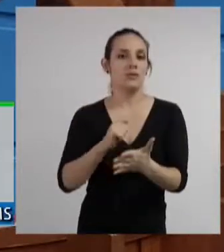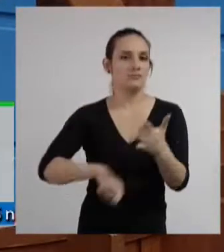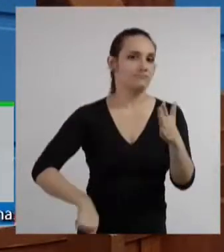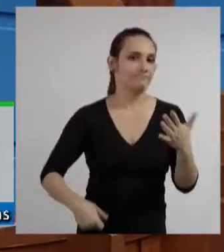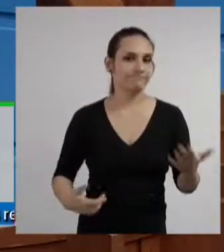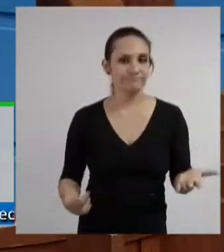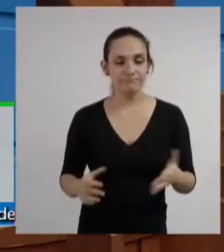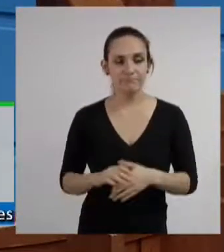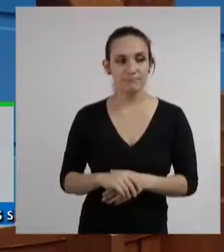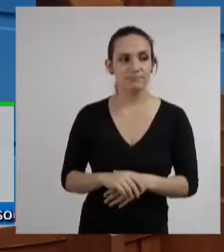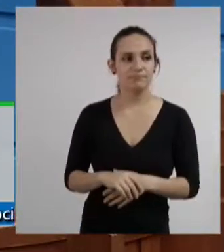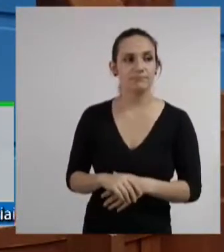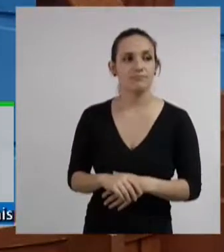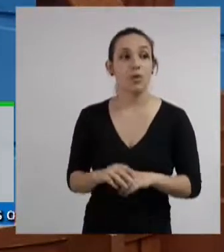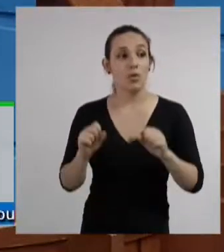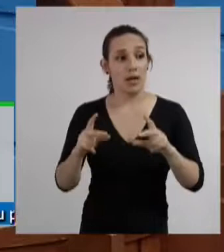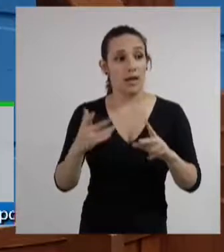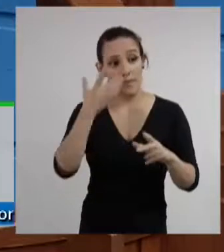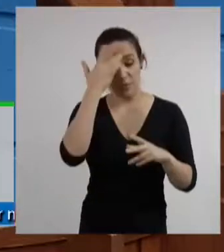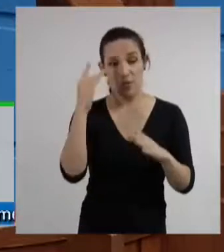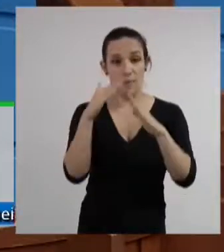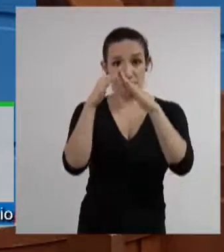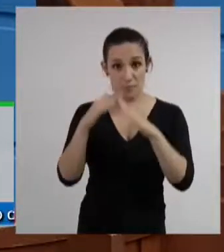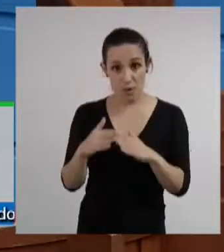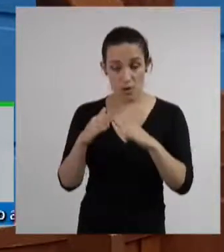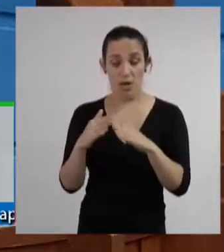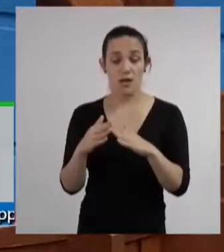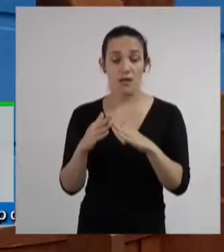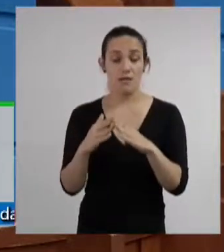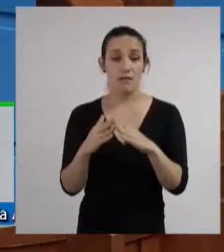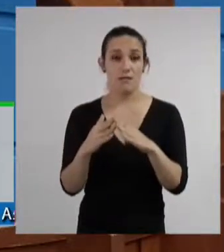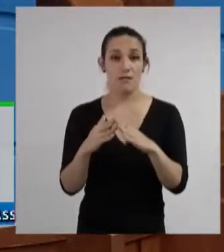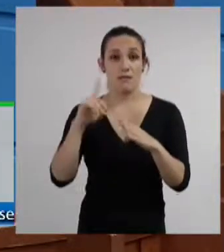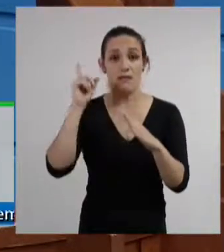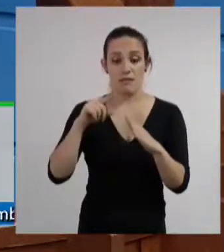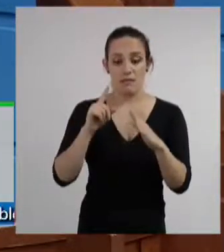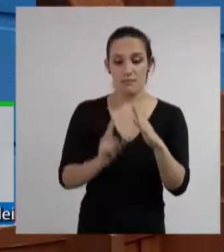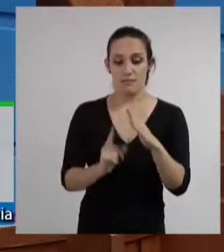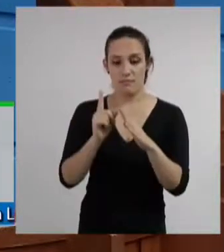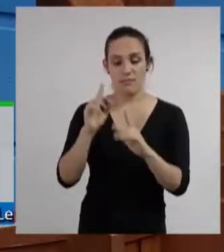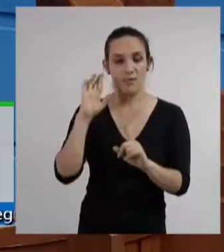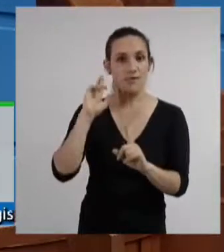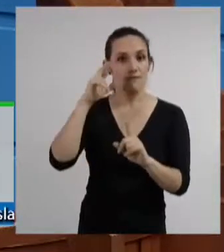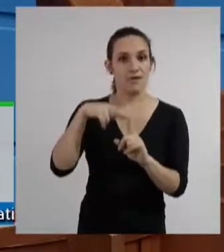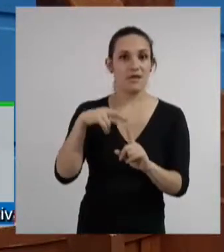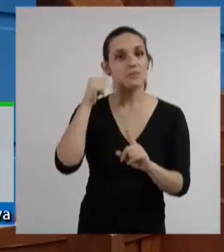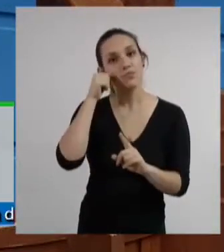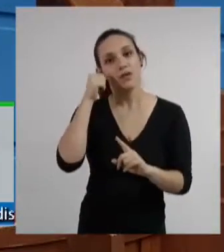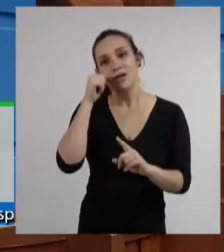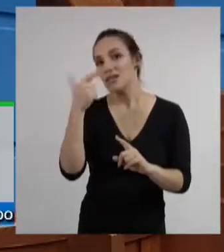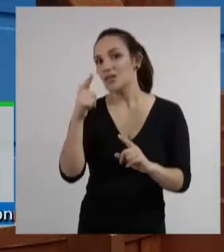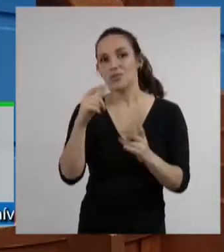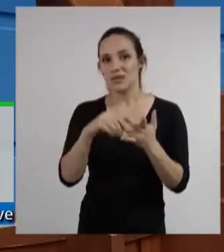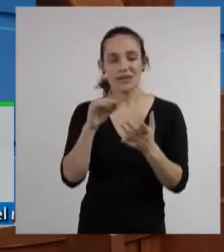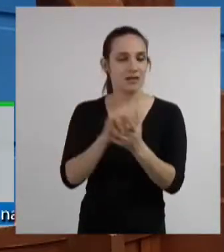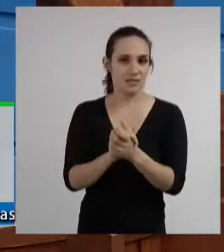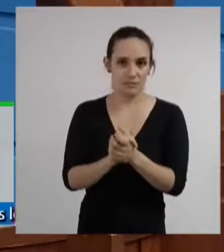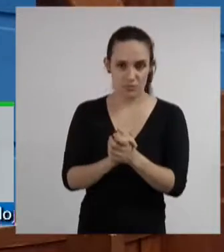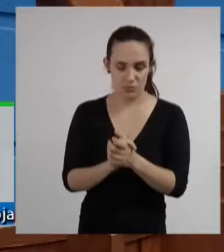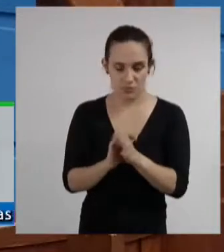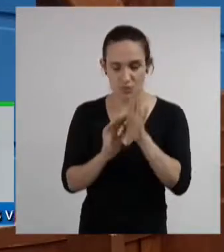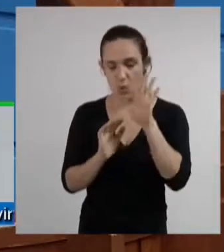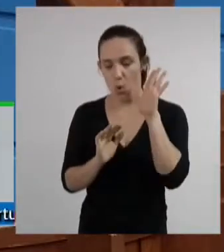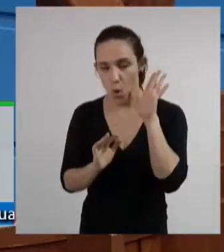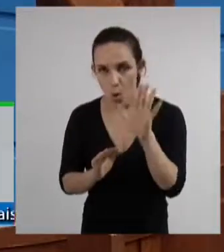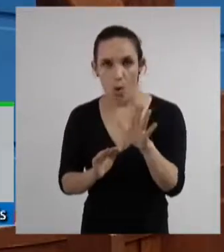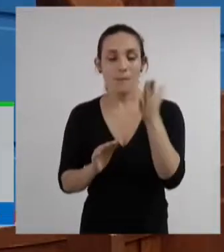do total de moradores em domicílios em que a pessoa de referência era uma mulher sem cônjuge, portanto, a